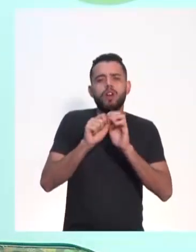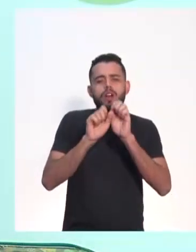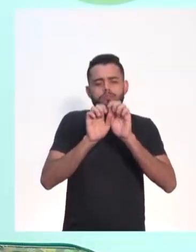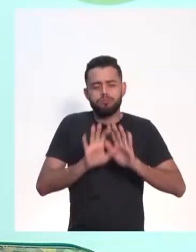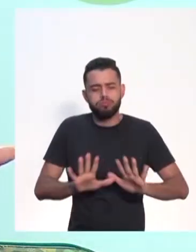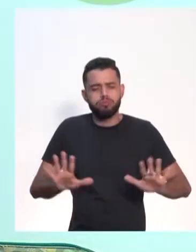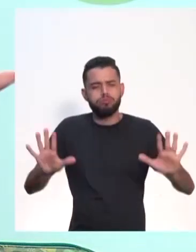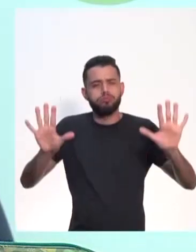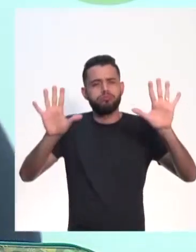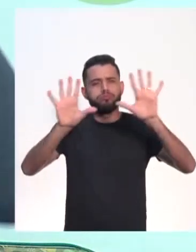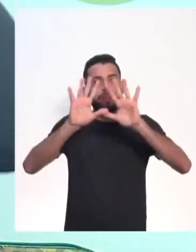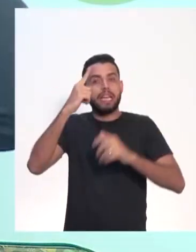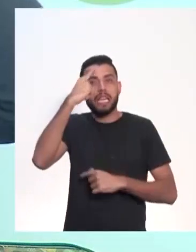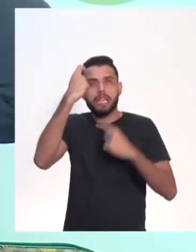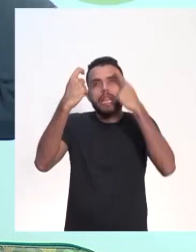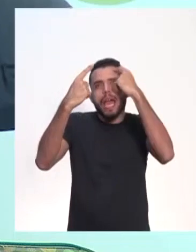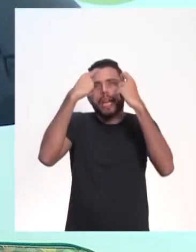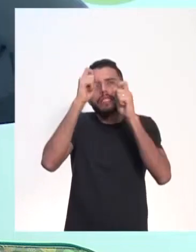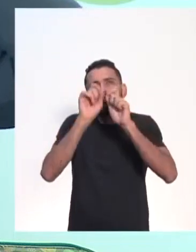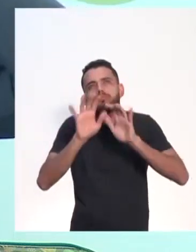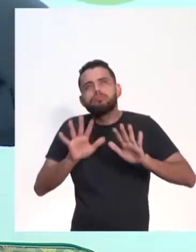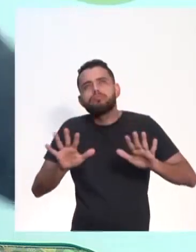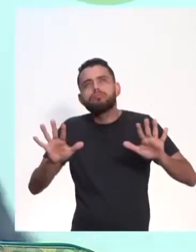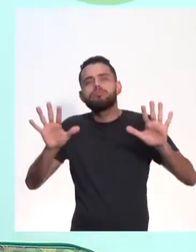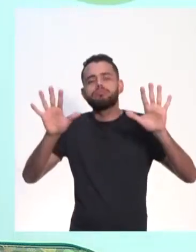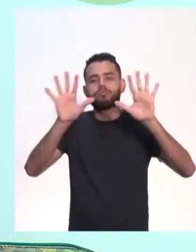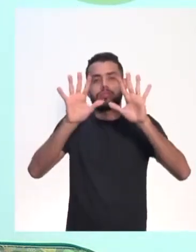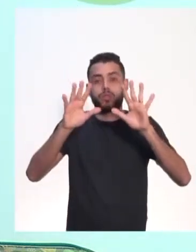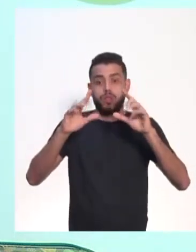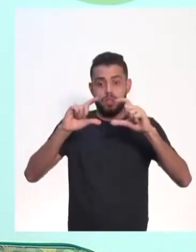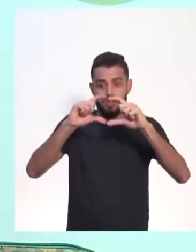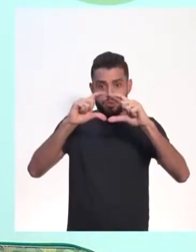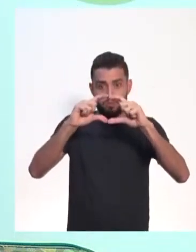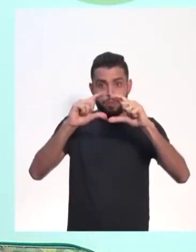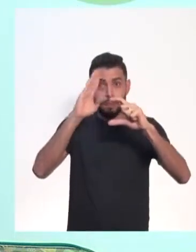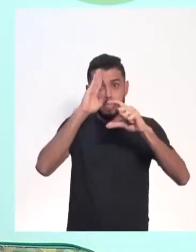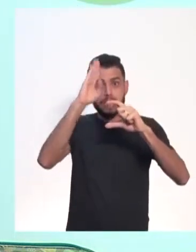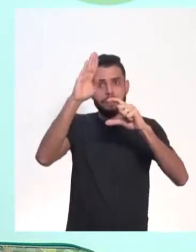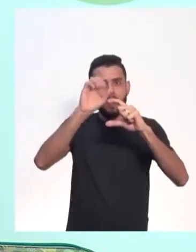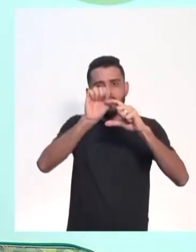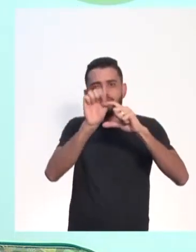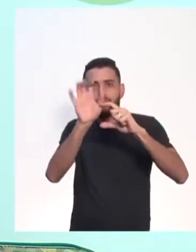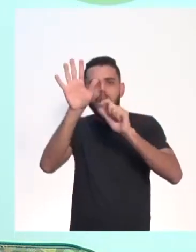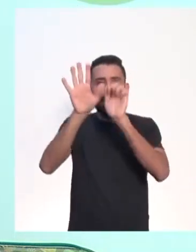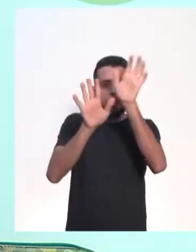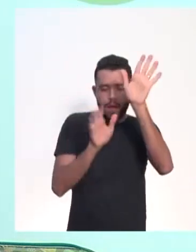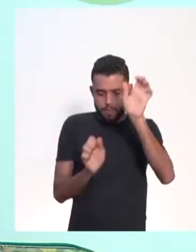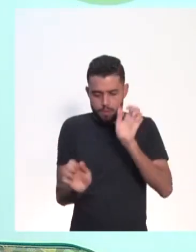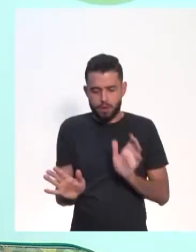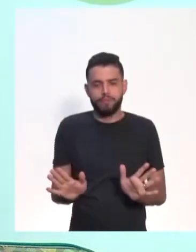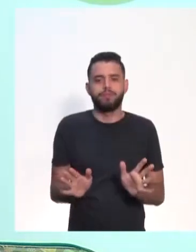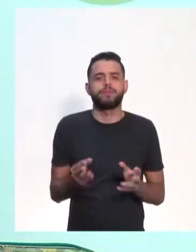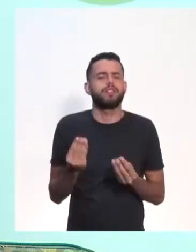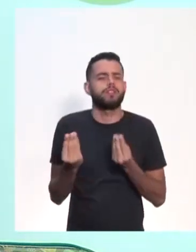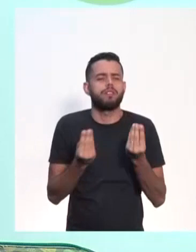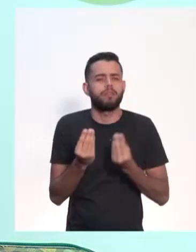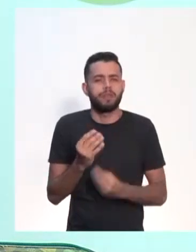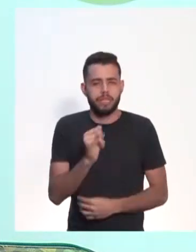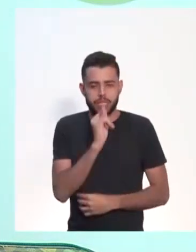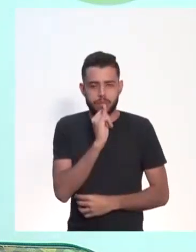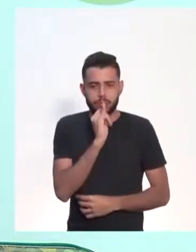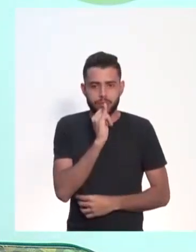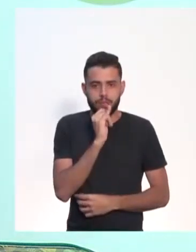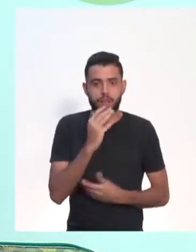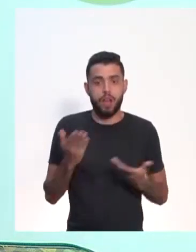e de ideias que estão relacionadas a um tema principal. Para a gente ter exemplificado isso, a gente vai dar uma